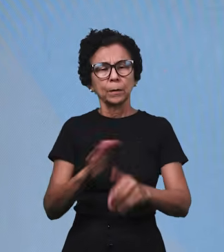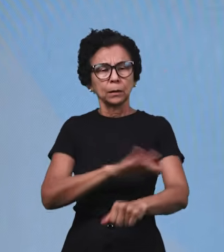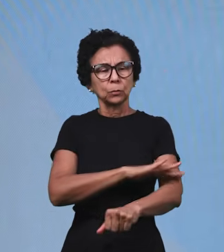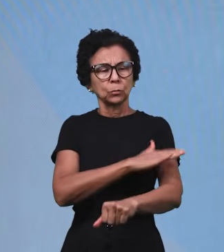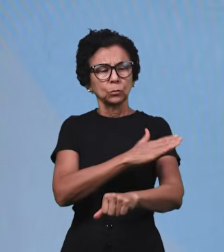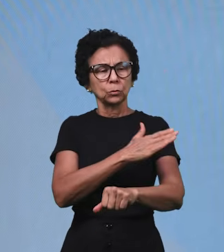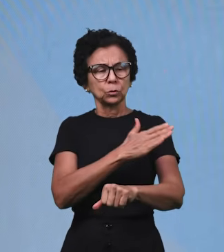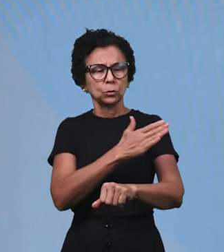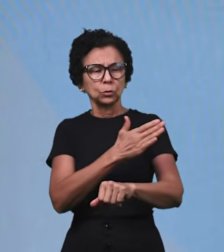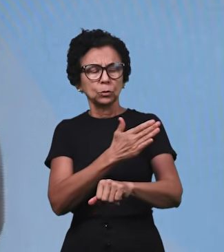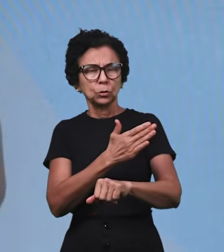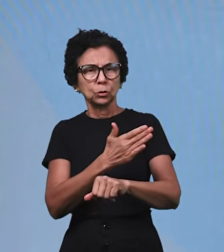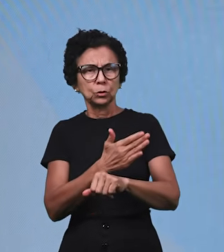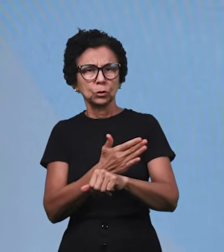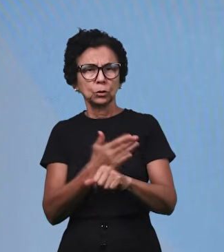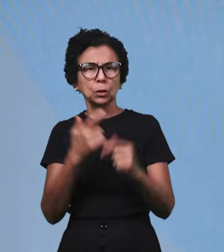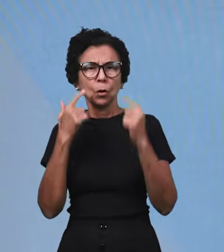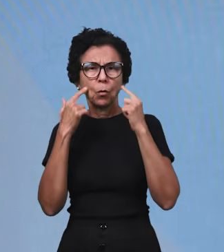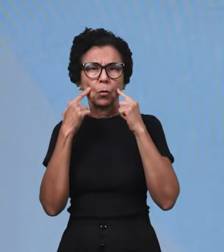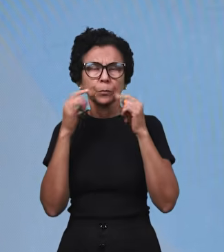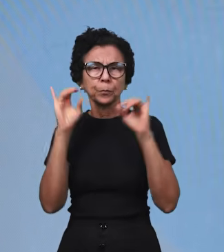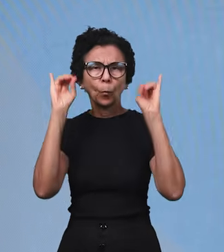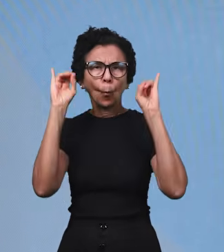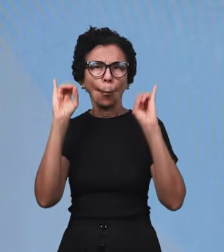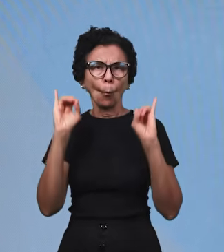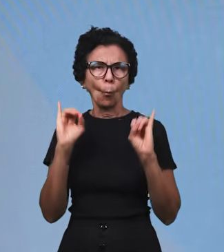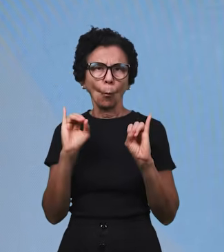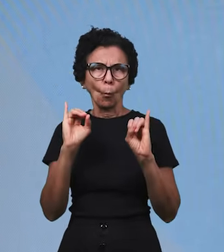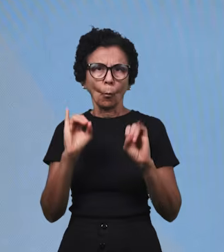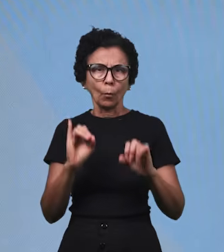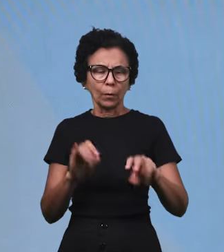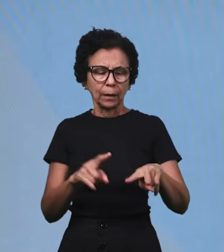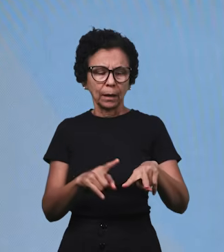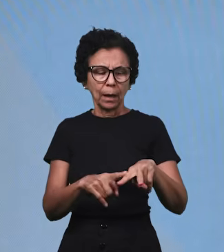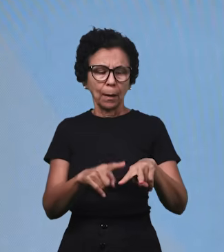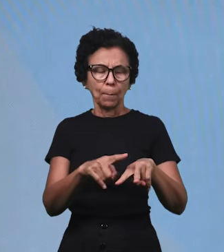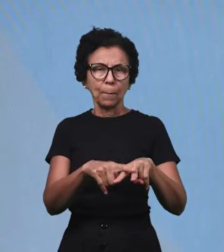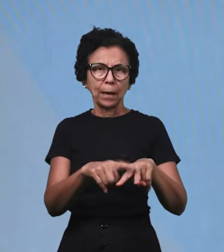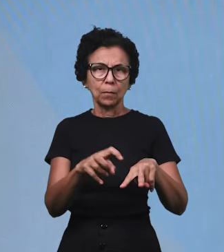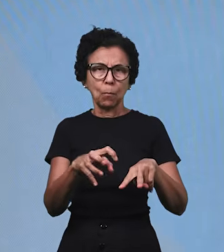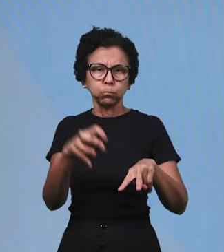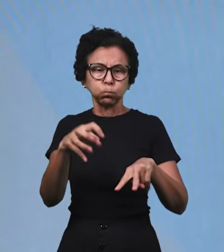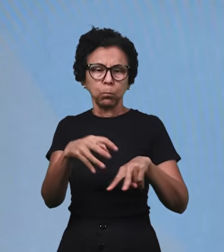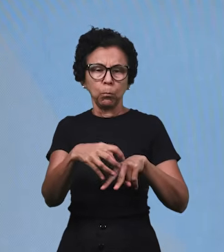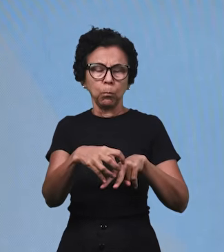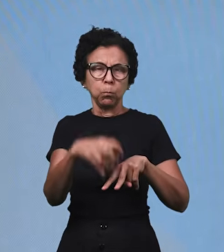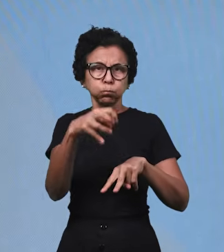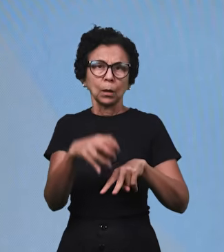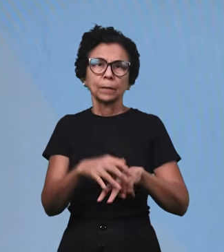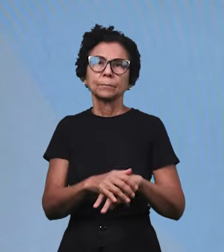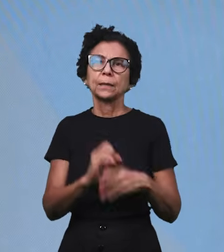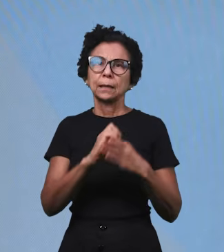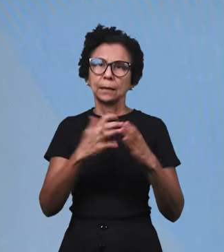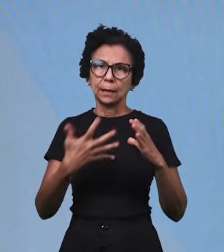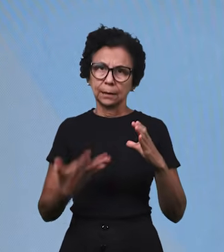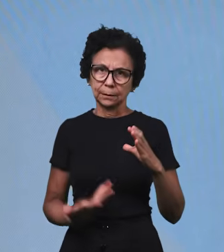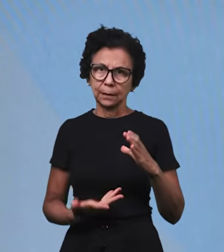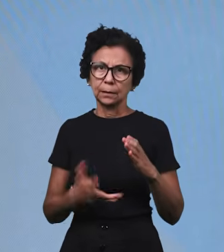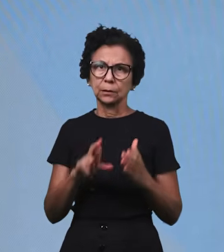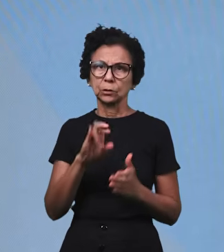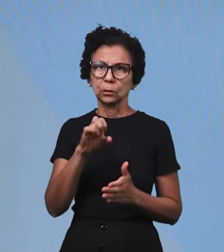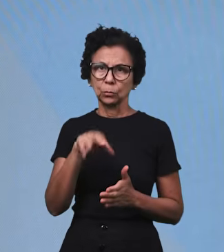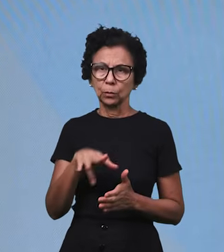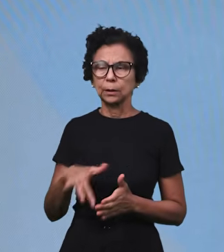do dia, as pernas, o rosto desincha e as perninhas vão inchando. É um edema bem característico renal, principalmente quando tem